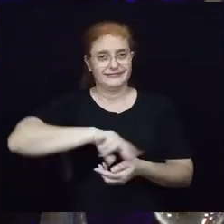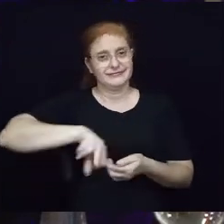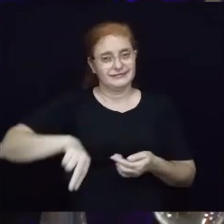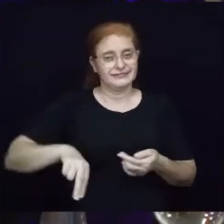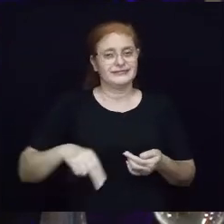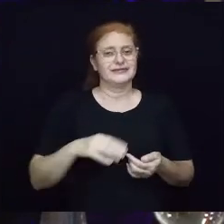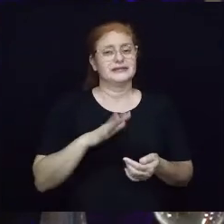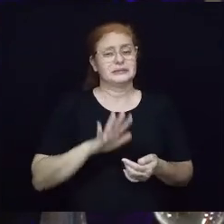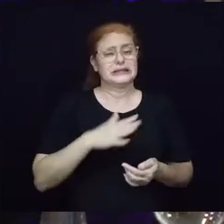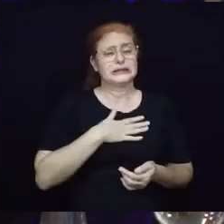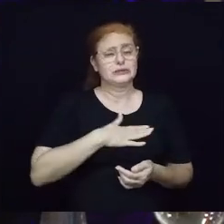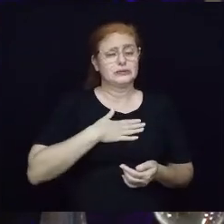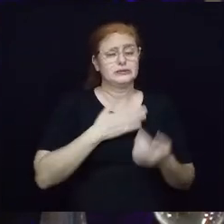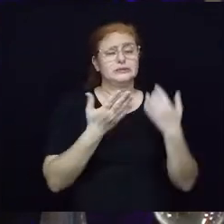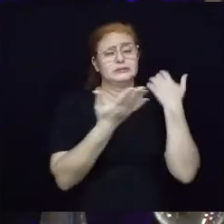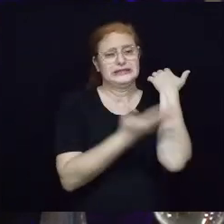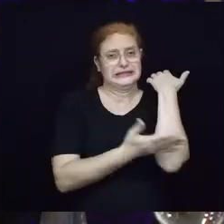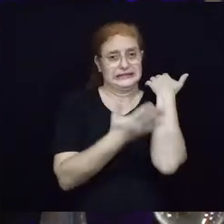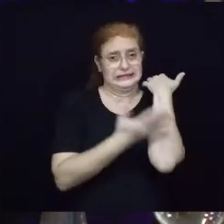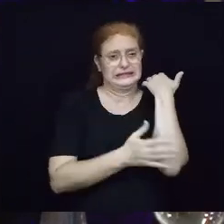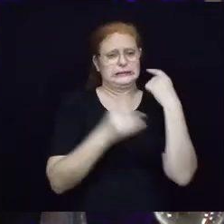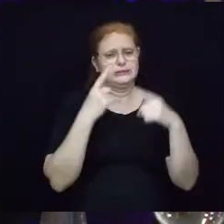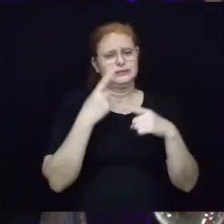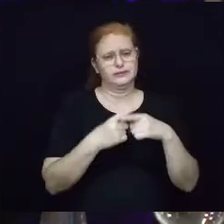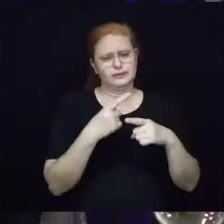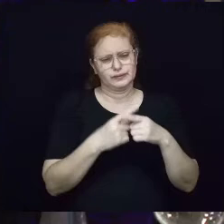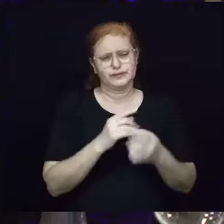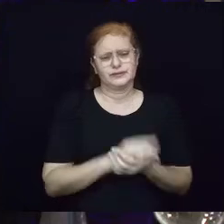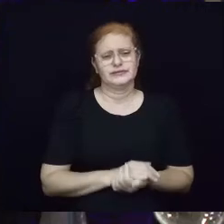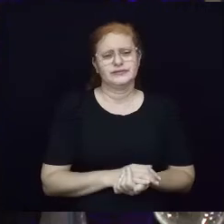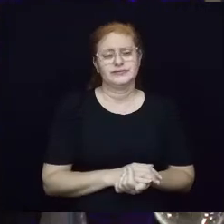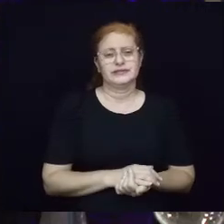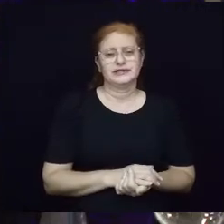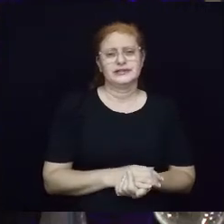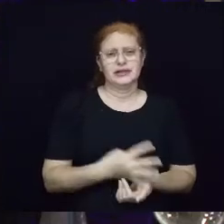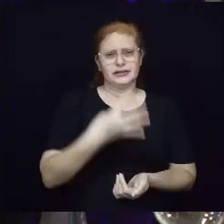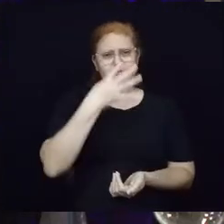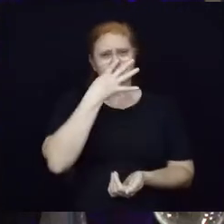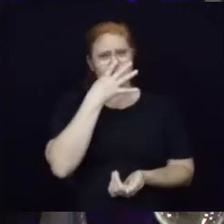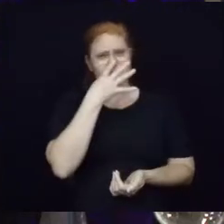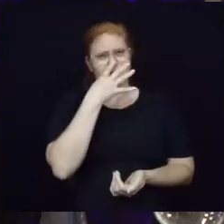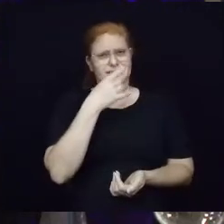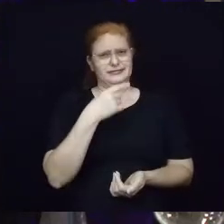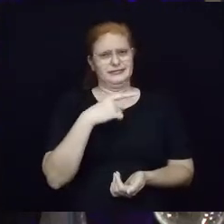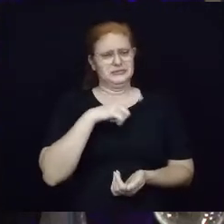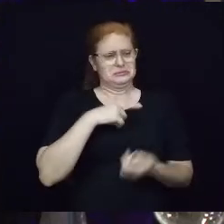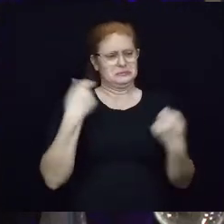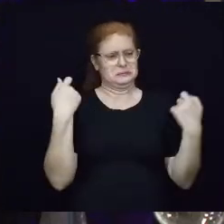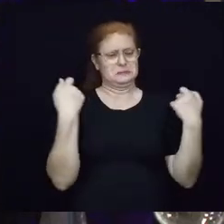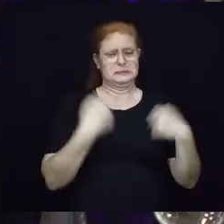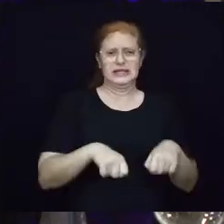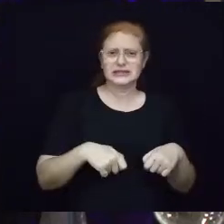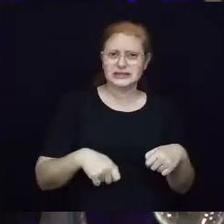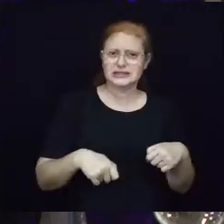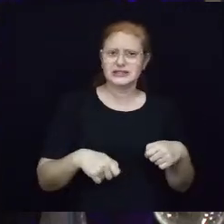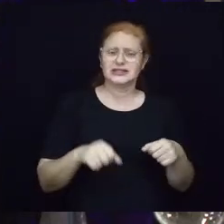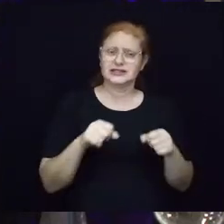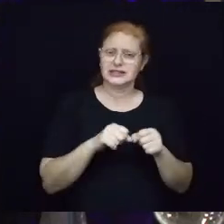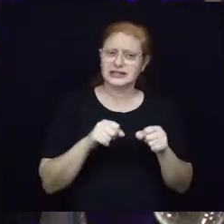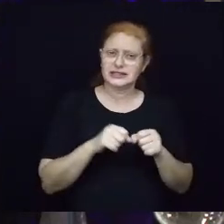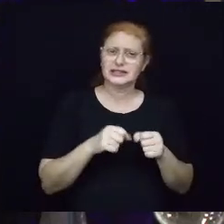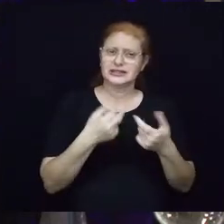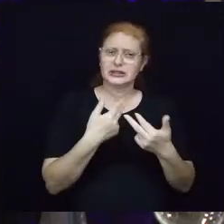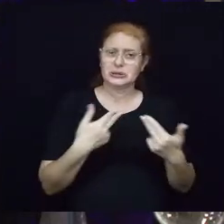de trabalhar com esse material, porque era até surpreendente para mim a minha capacidade de conseguir fazer